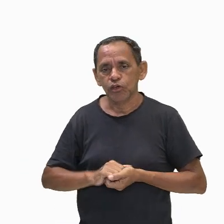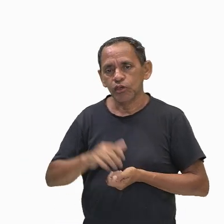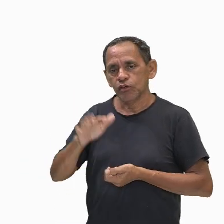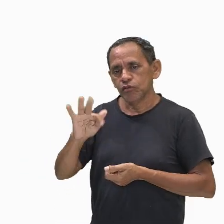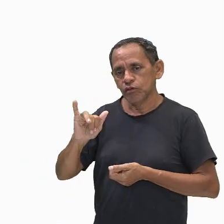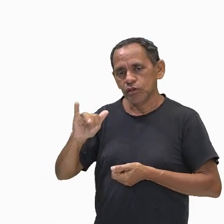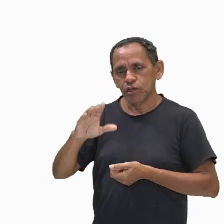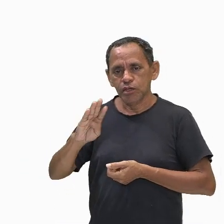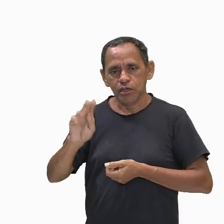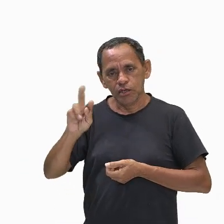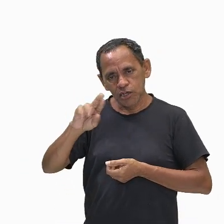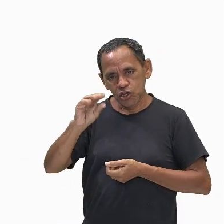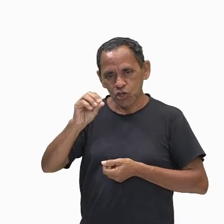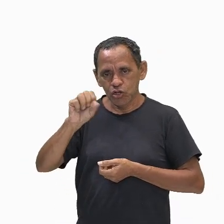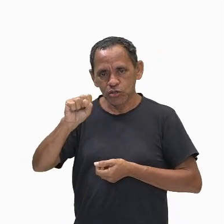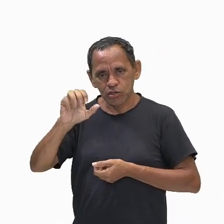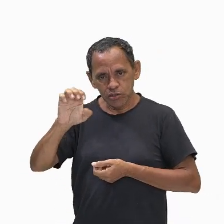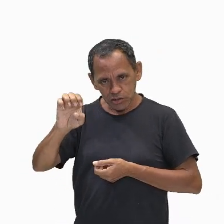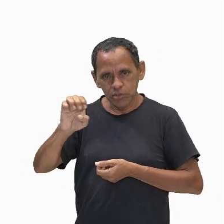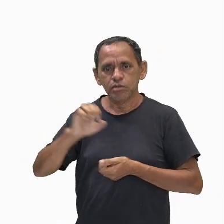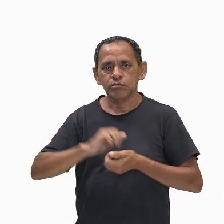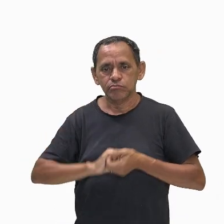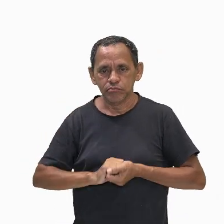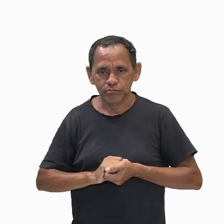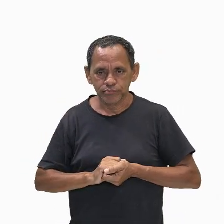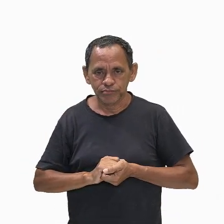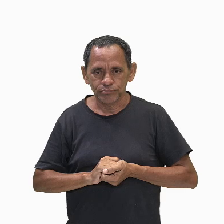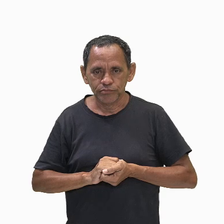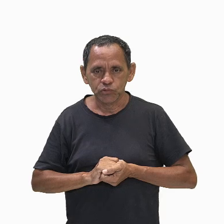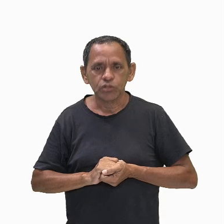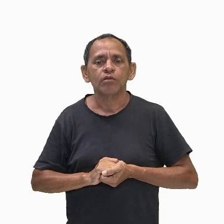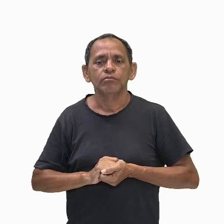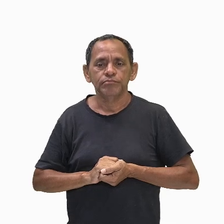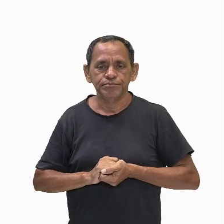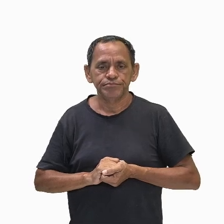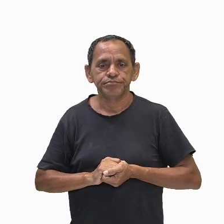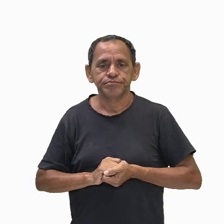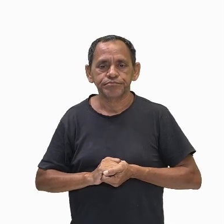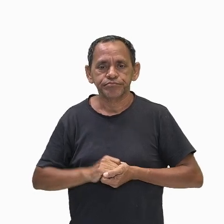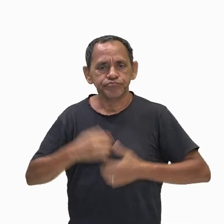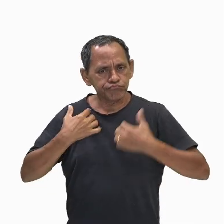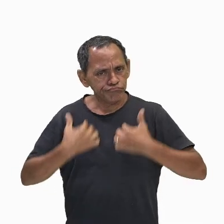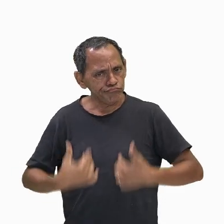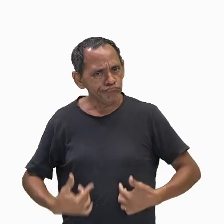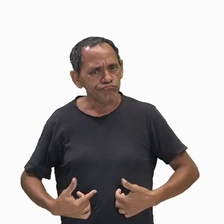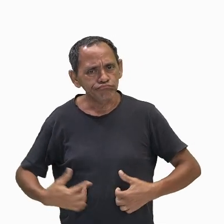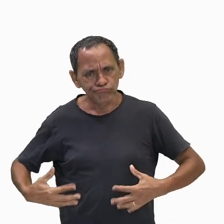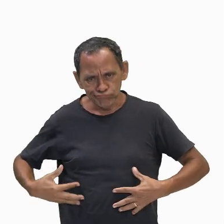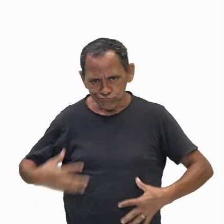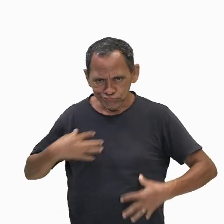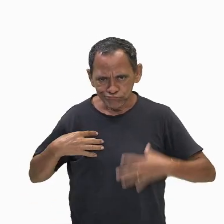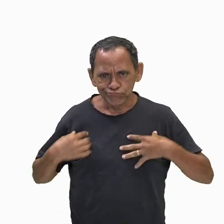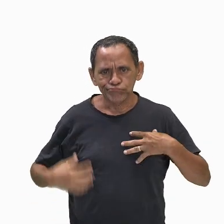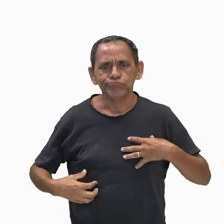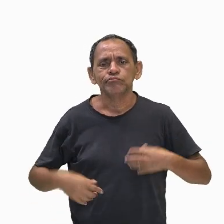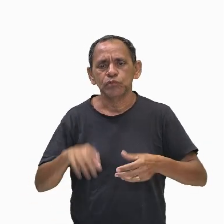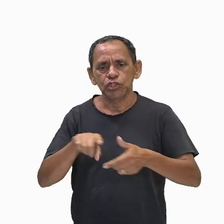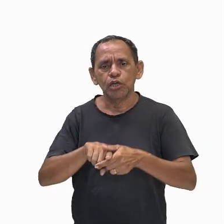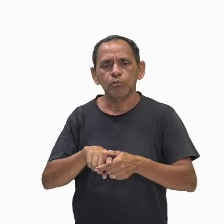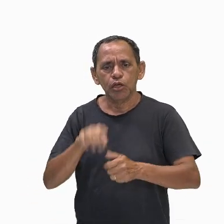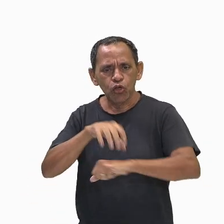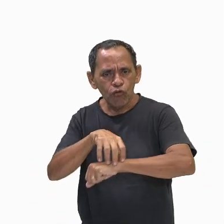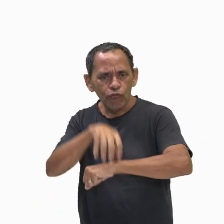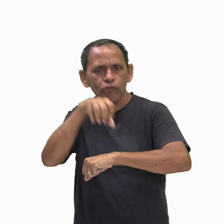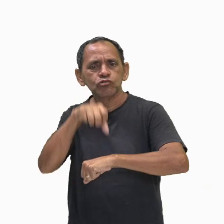é uma condição genética que afeta os pulmões, pâncreas e outros órgãos. Outra situação aí são as infecções congênitas,